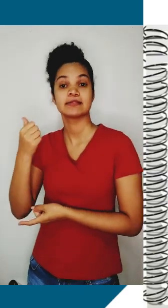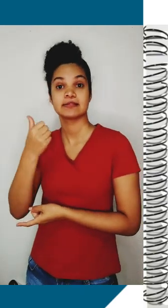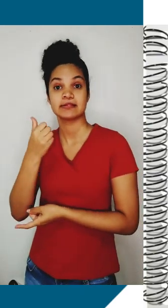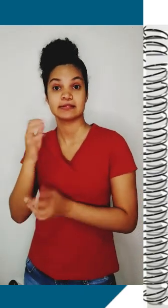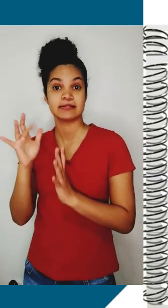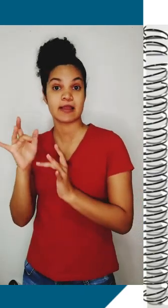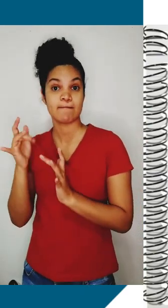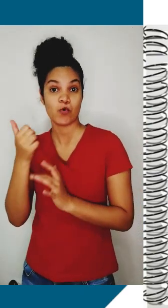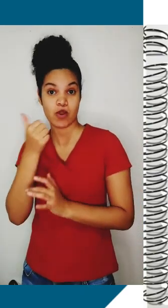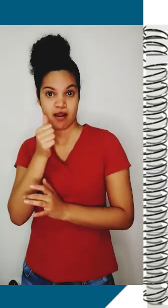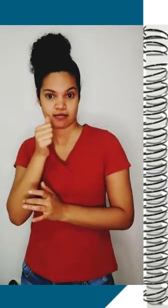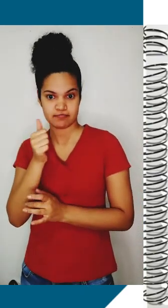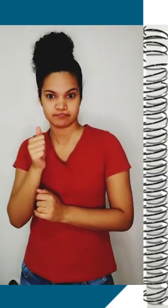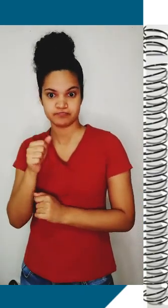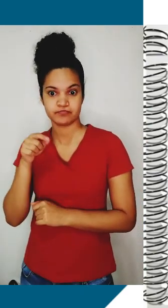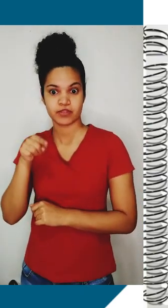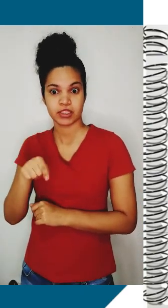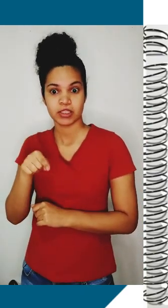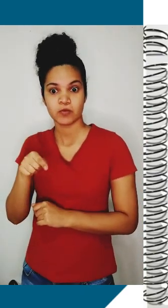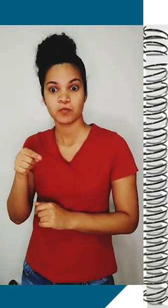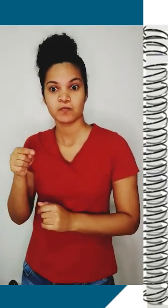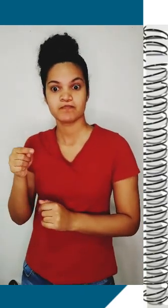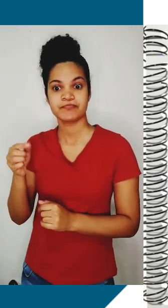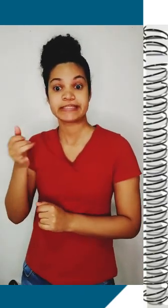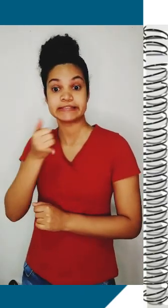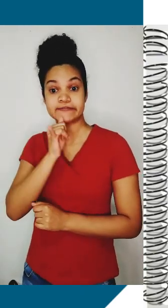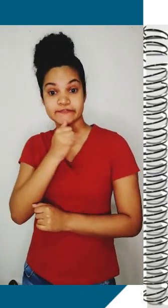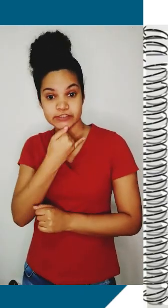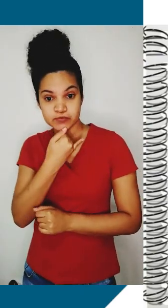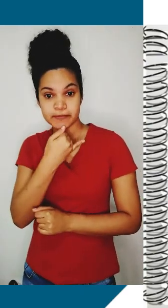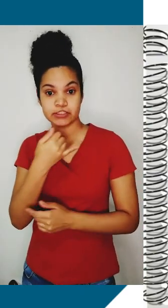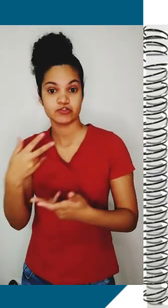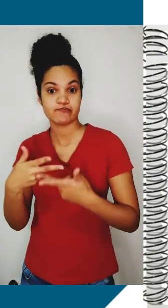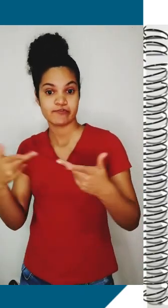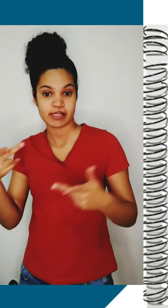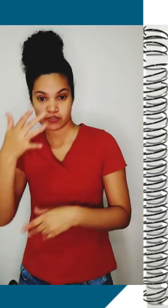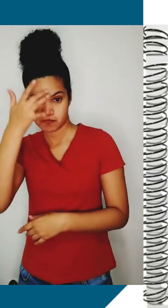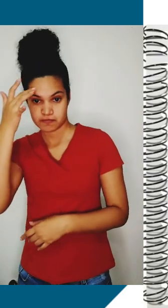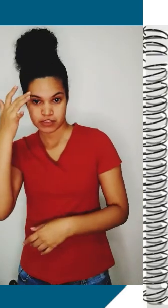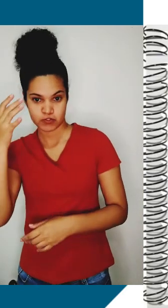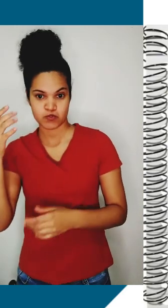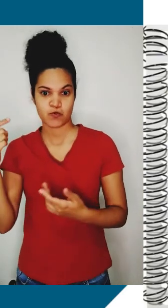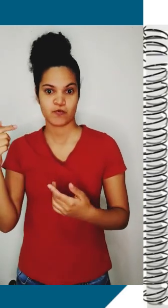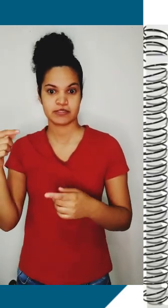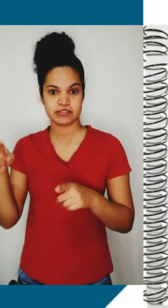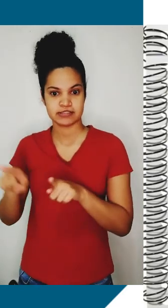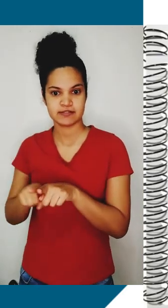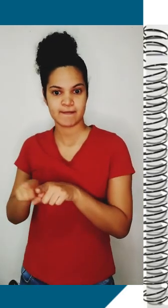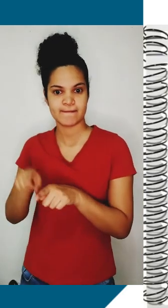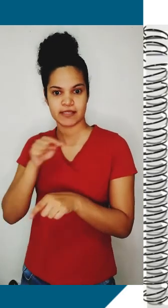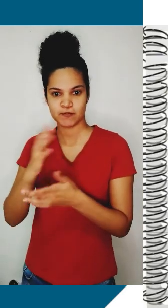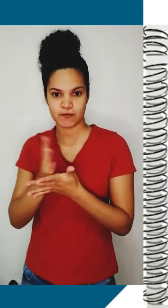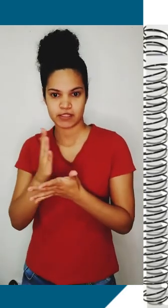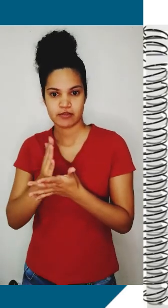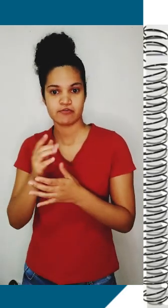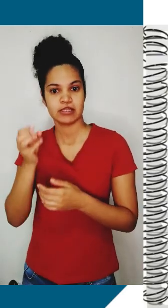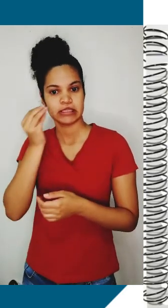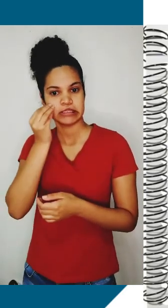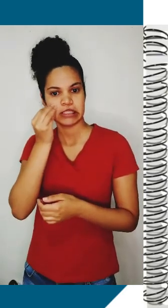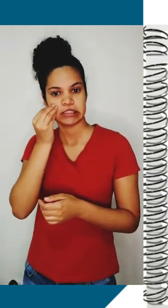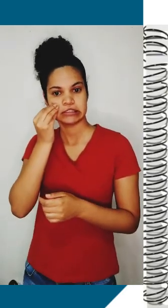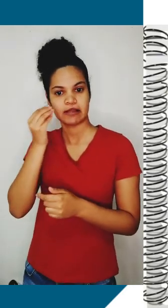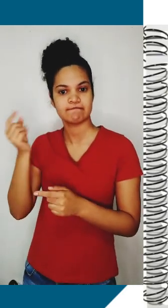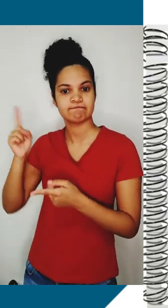papel do Estado e buscam sentenciar aqueles que teriam cometido crimes. Aqui a gente tem a relação, a referência direta